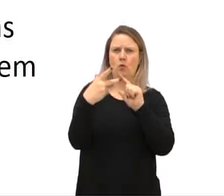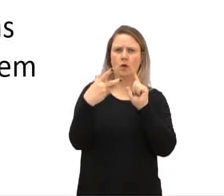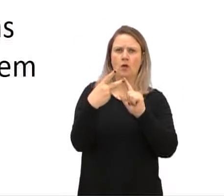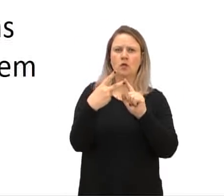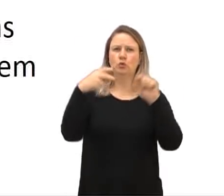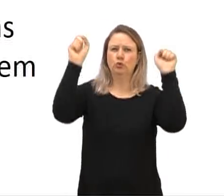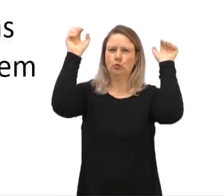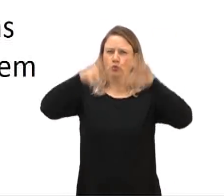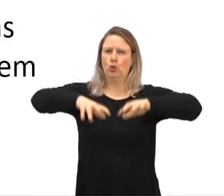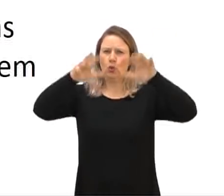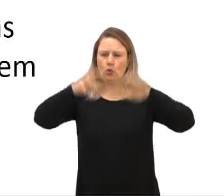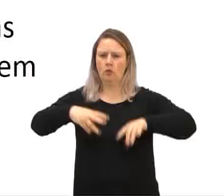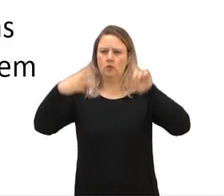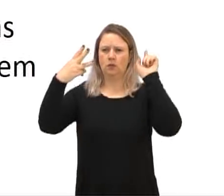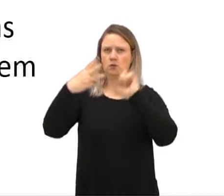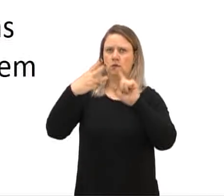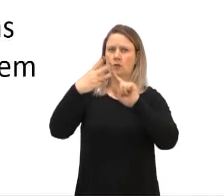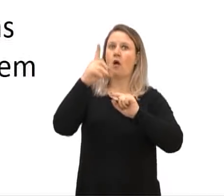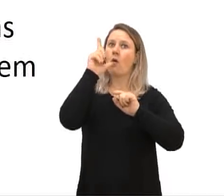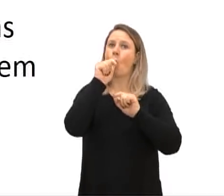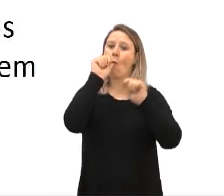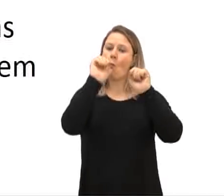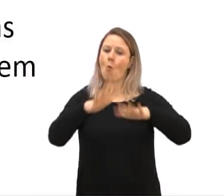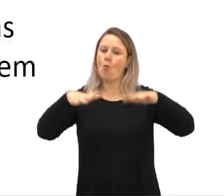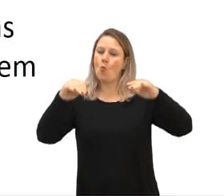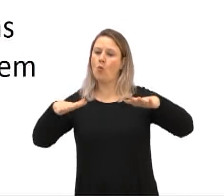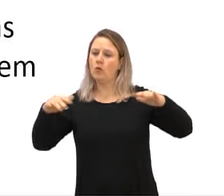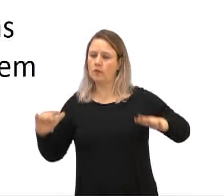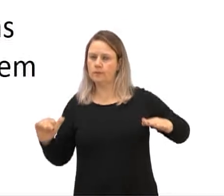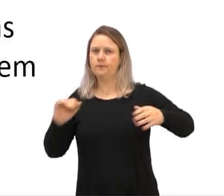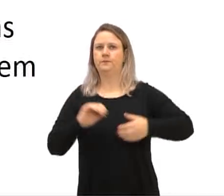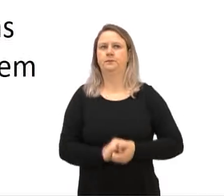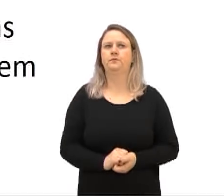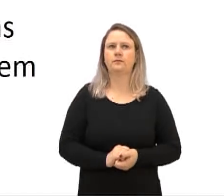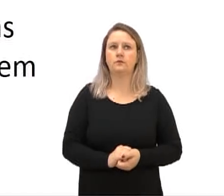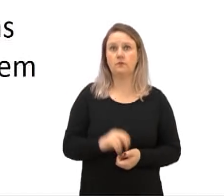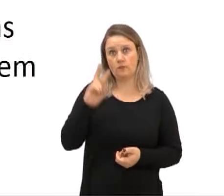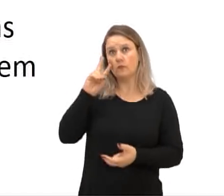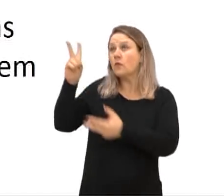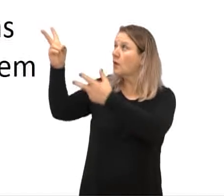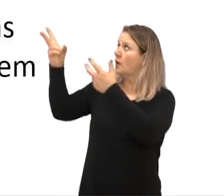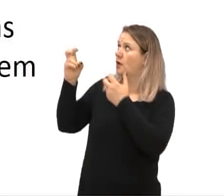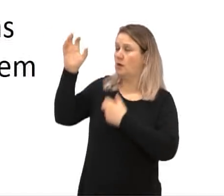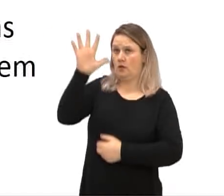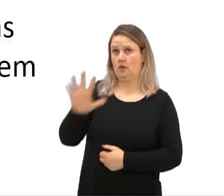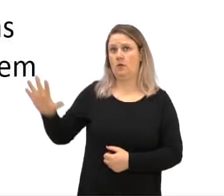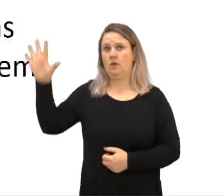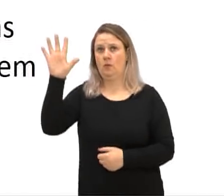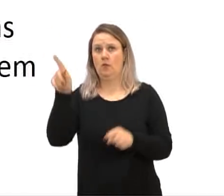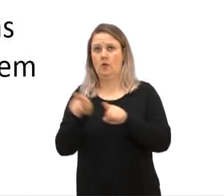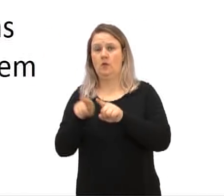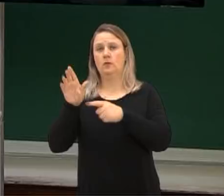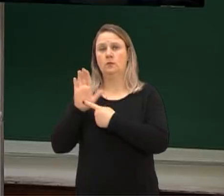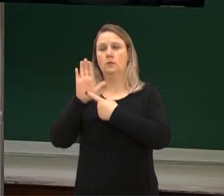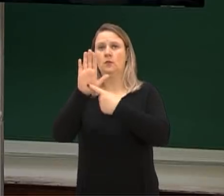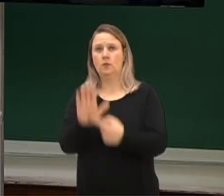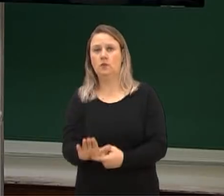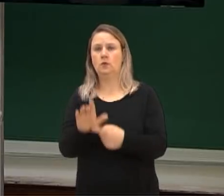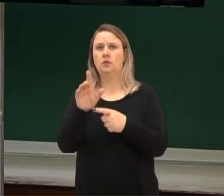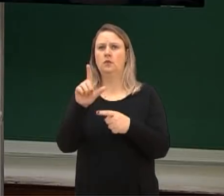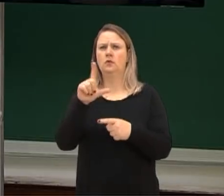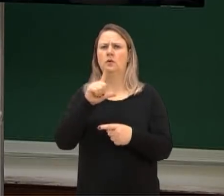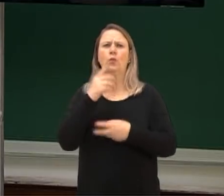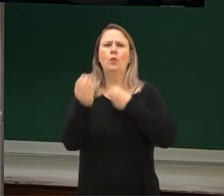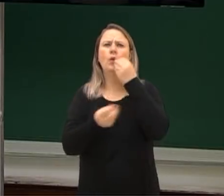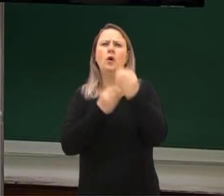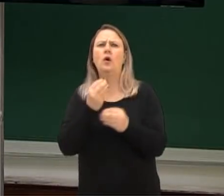dos mares e pode dar origem ao processo de sedimentação. Aqui a gente trouxe uma imagenzinha mostrando essa